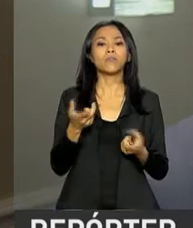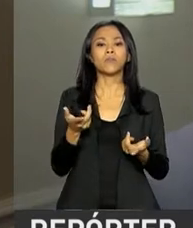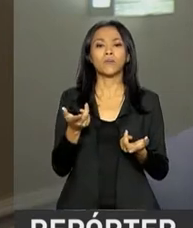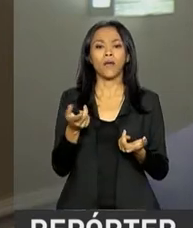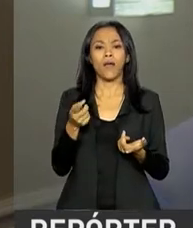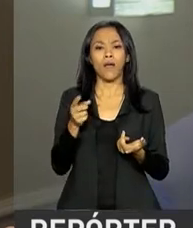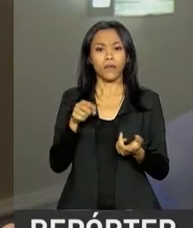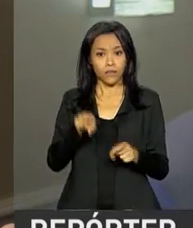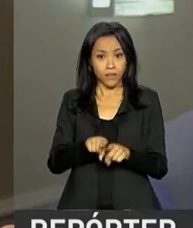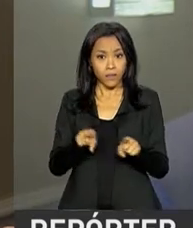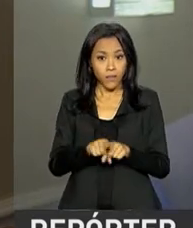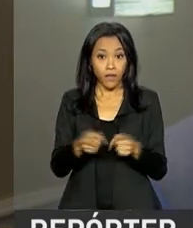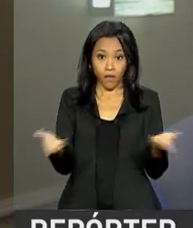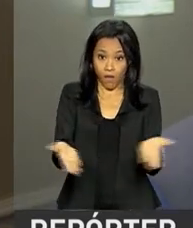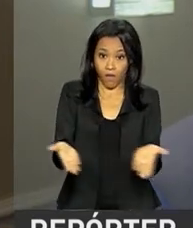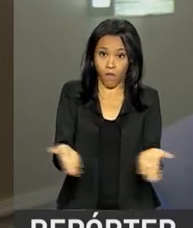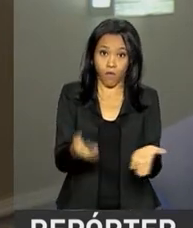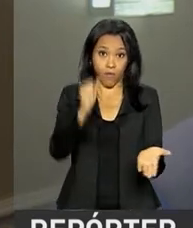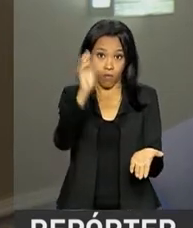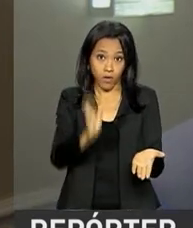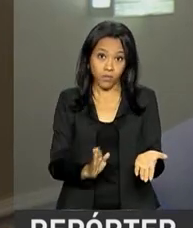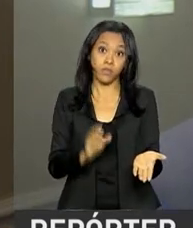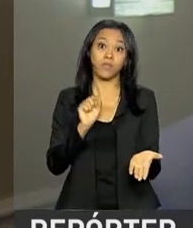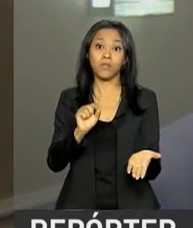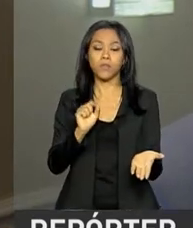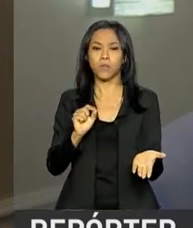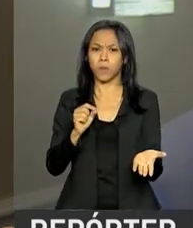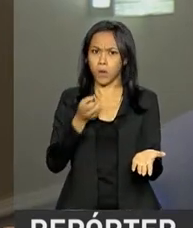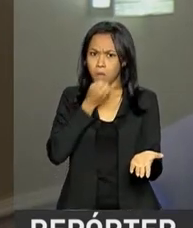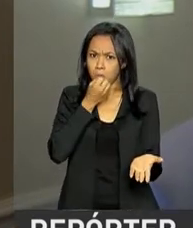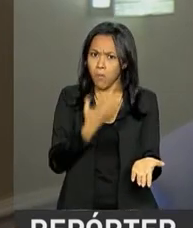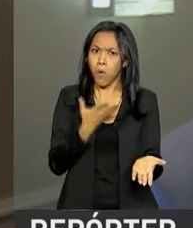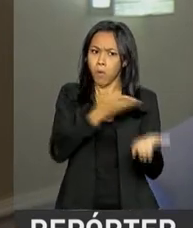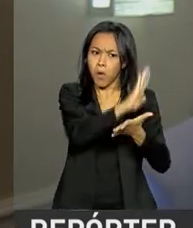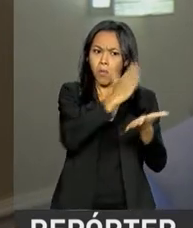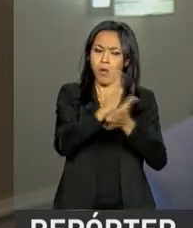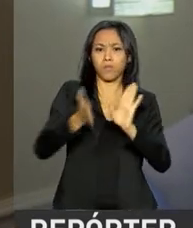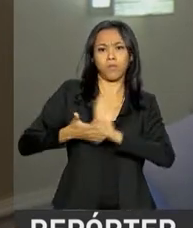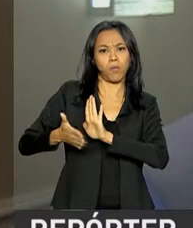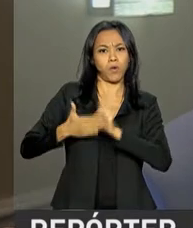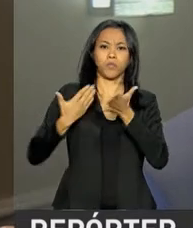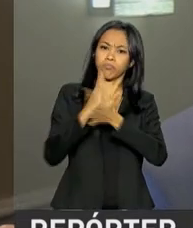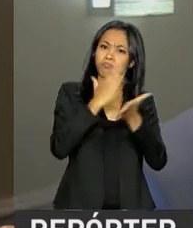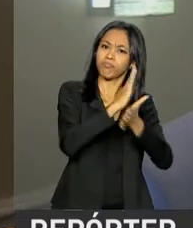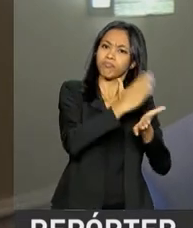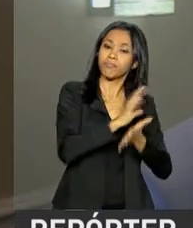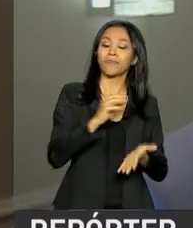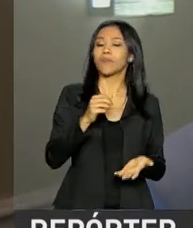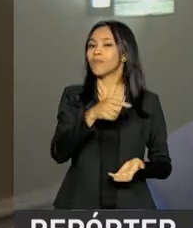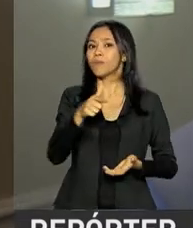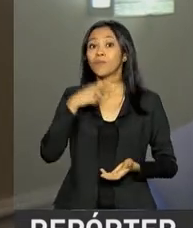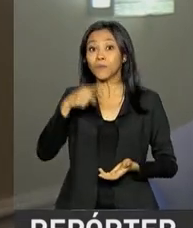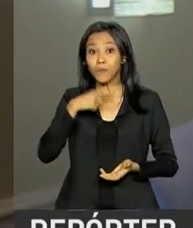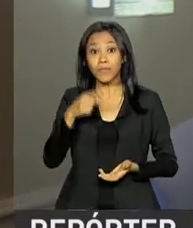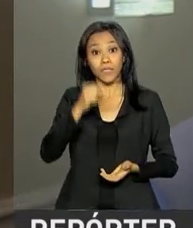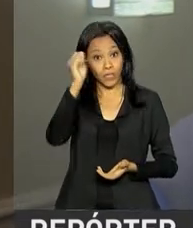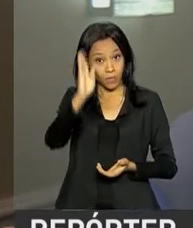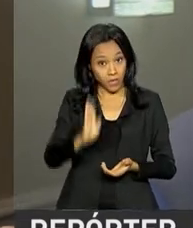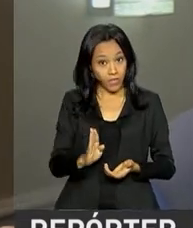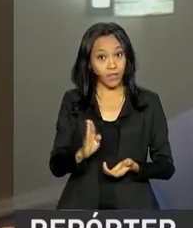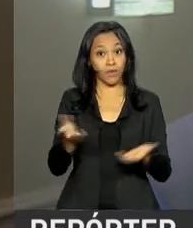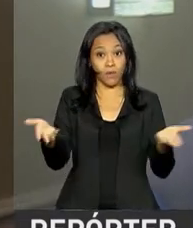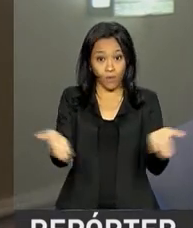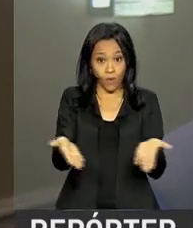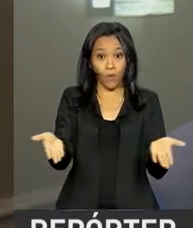E, evidentemente, agora, com o Brasil crescendo, com as reformas sendo aprovadas, etc., não há dúvida de que o Brasil